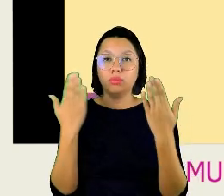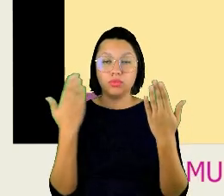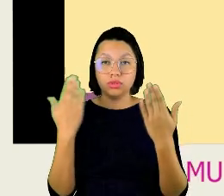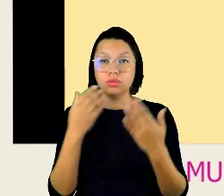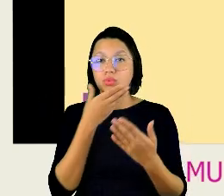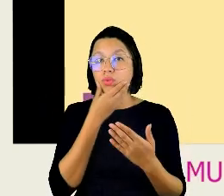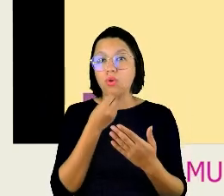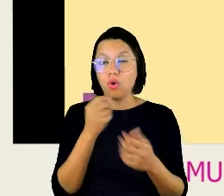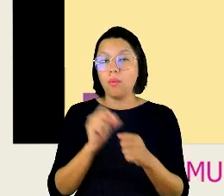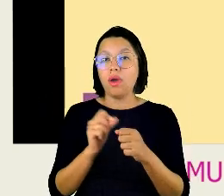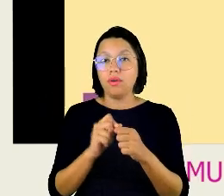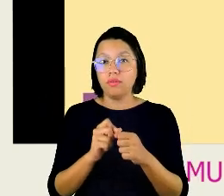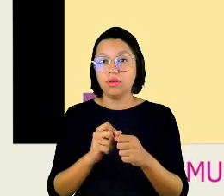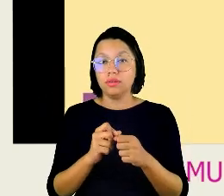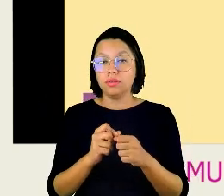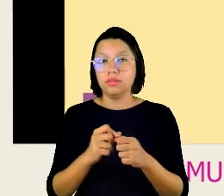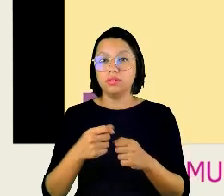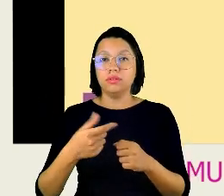essas atividades é de